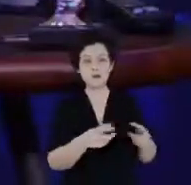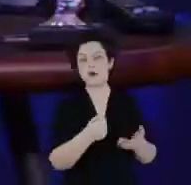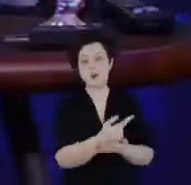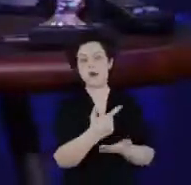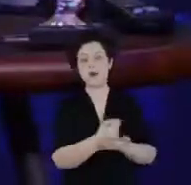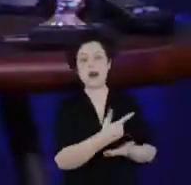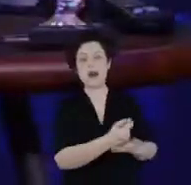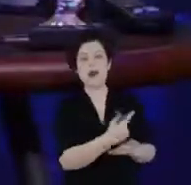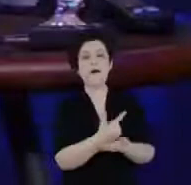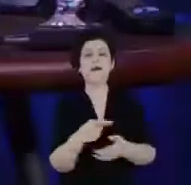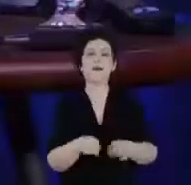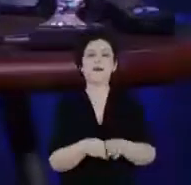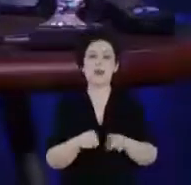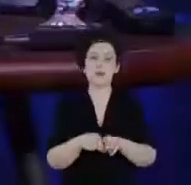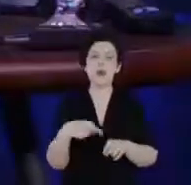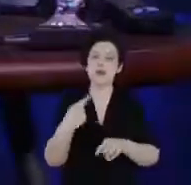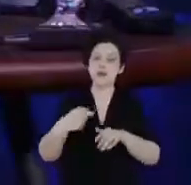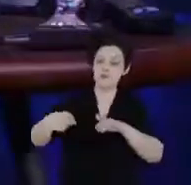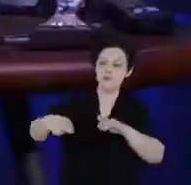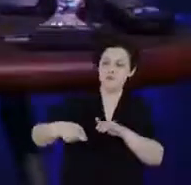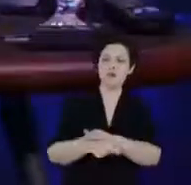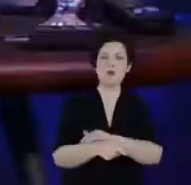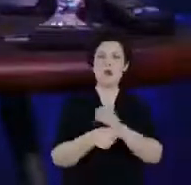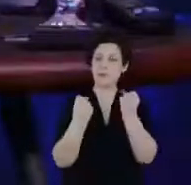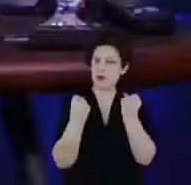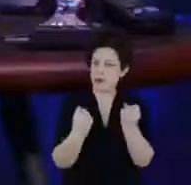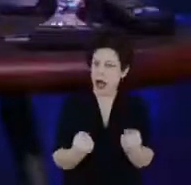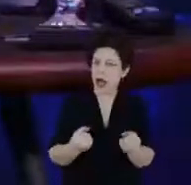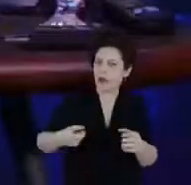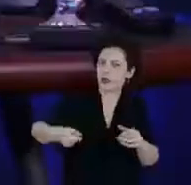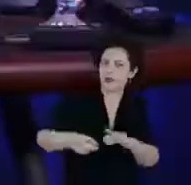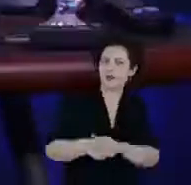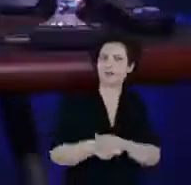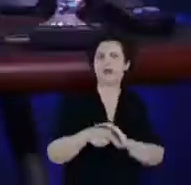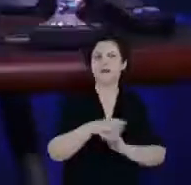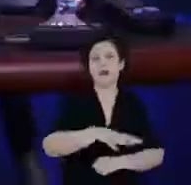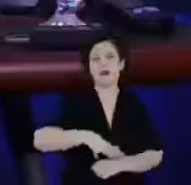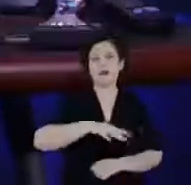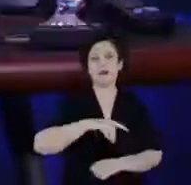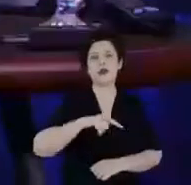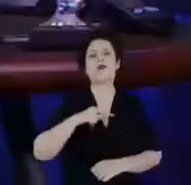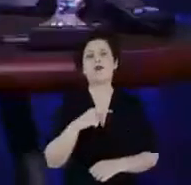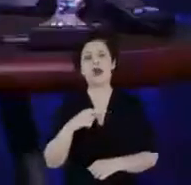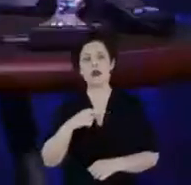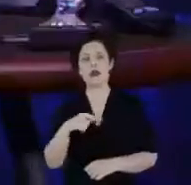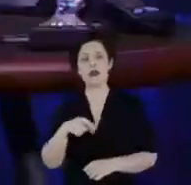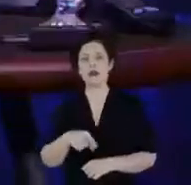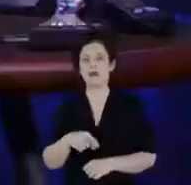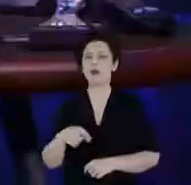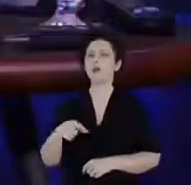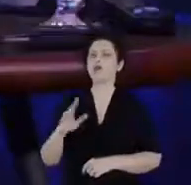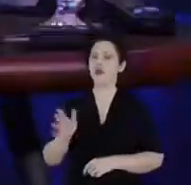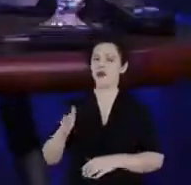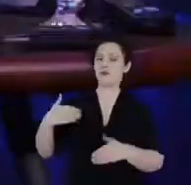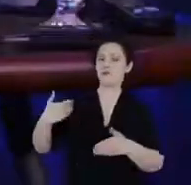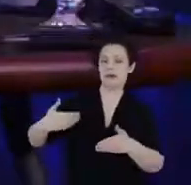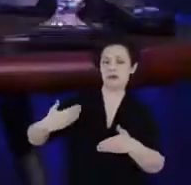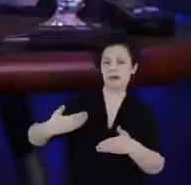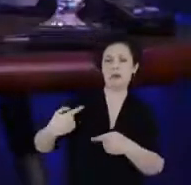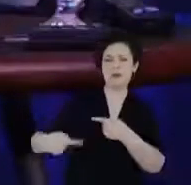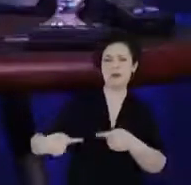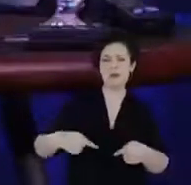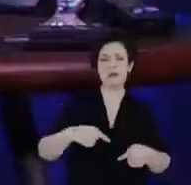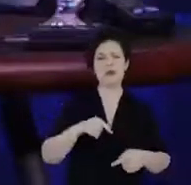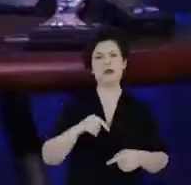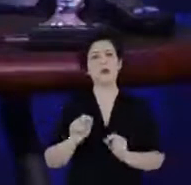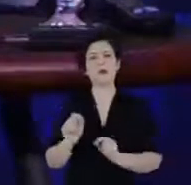e nós estamos investindo fortemente nessa fonte e temos discussões específicas dentro da Beólica para